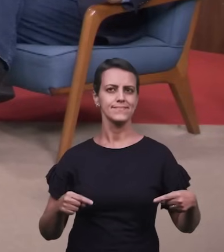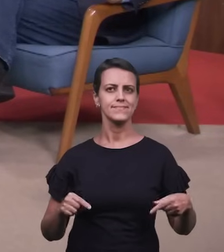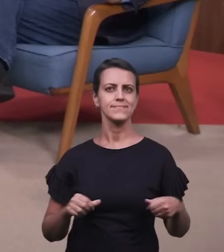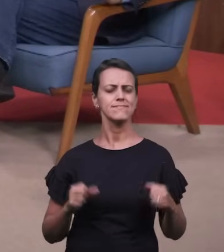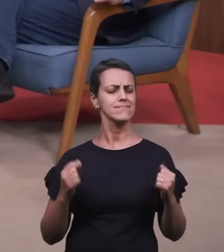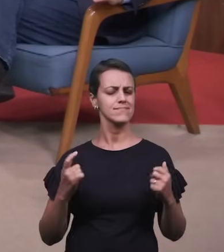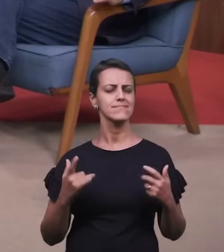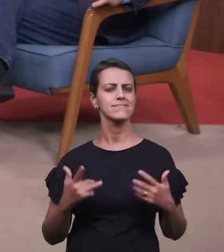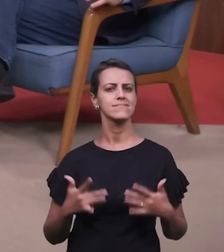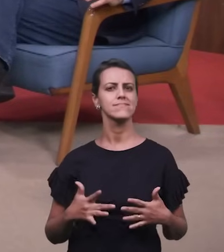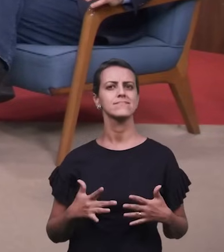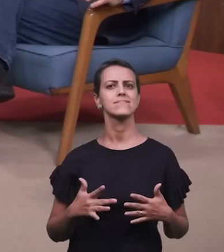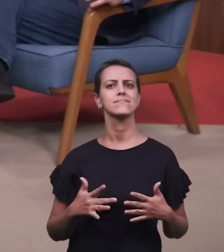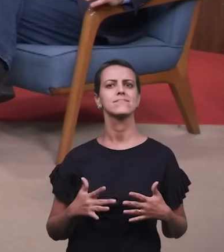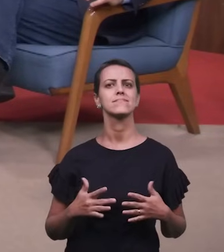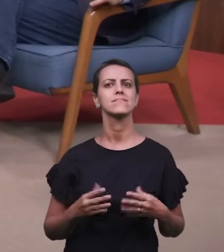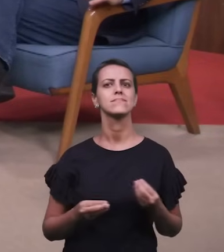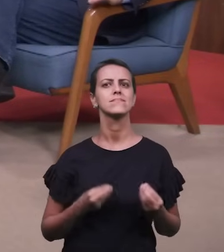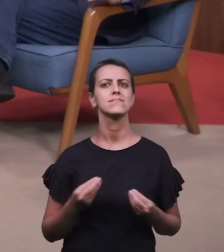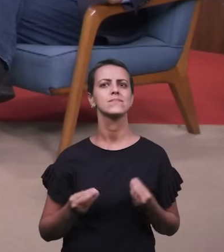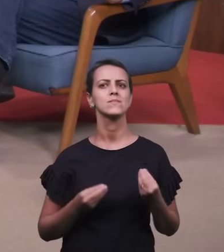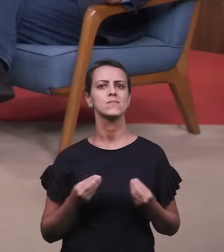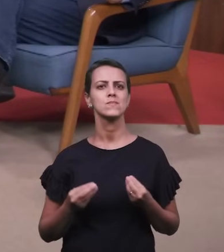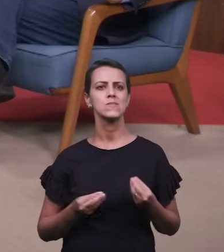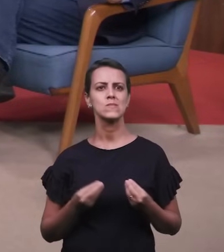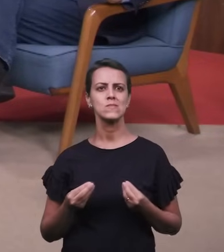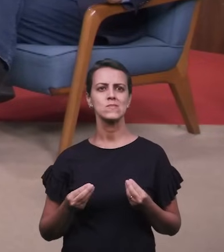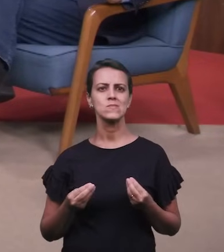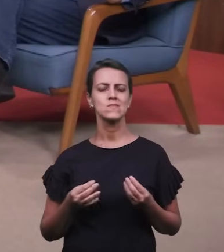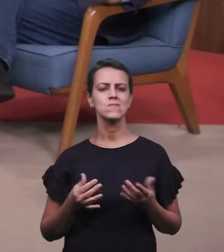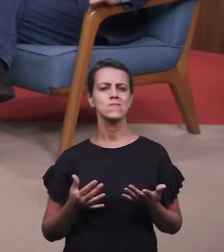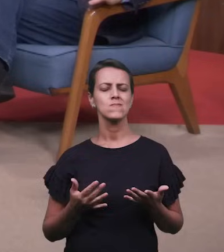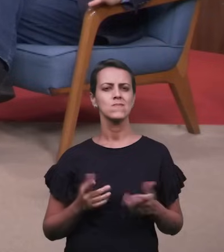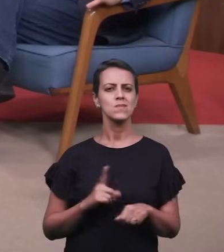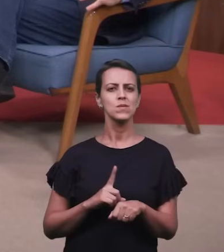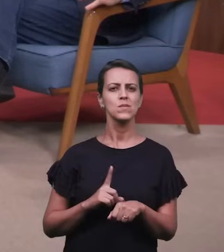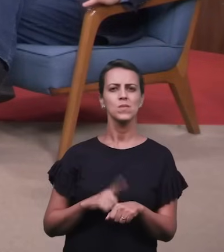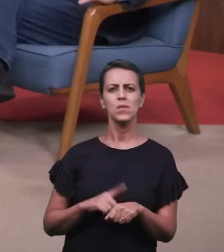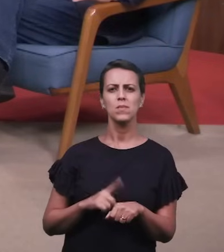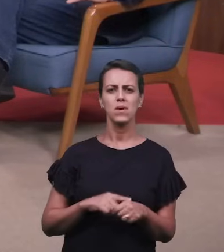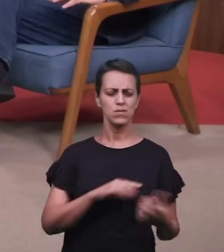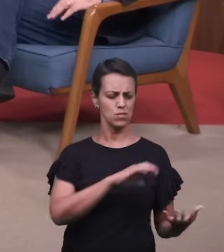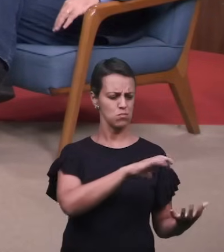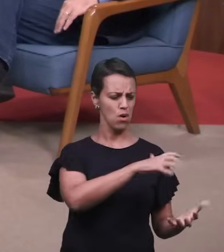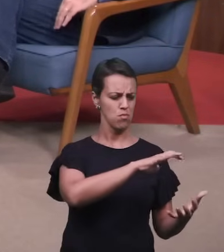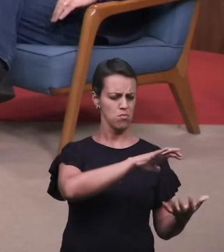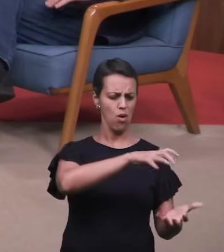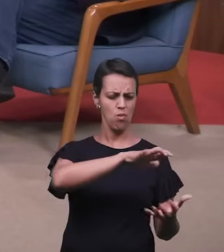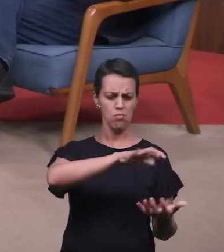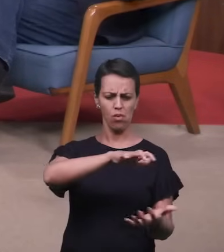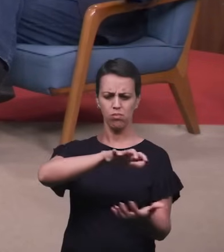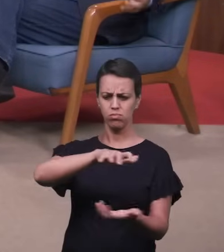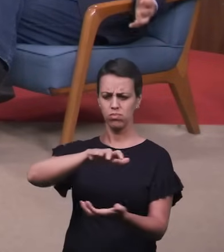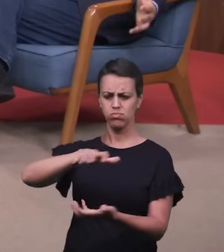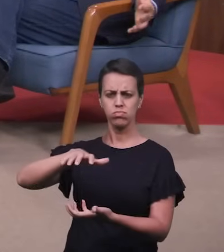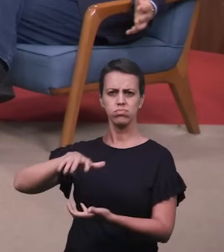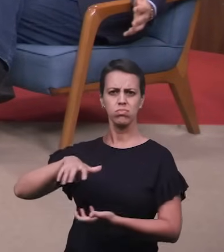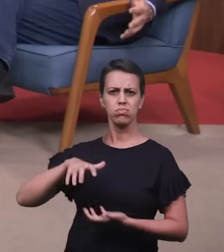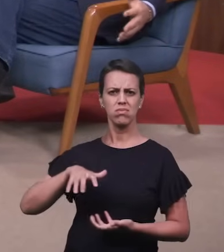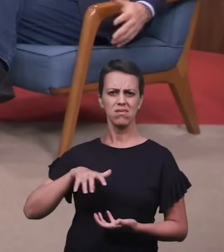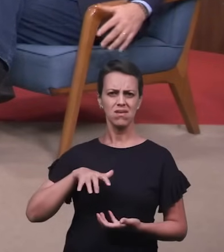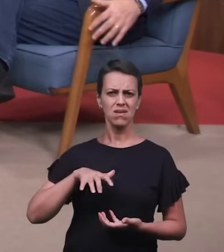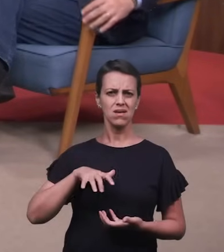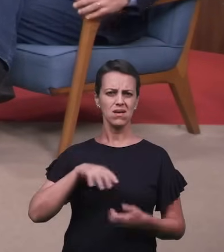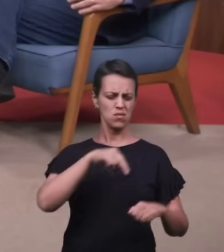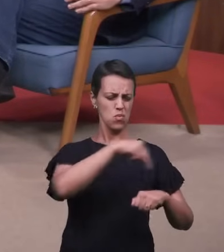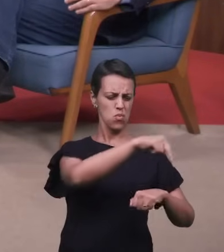maneira muito clara, sobre esse momento em que as nações se mancomunam,